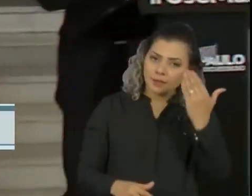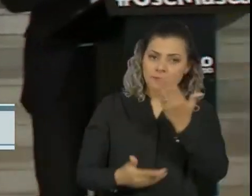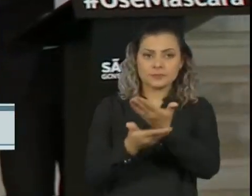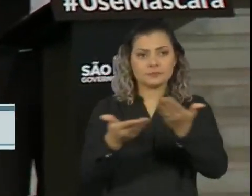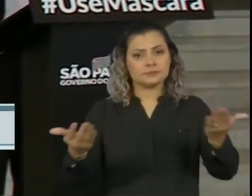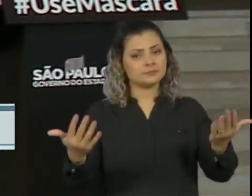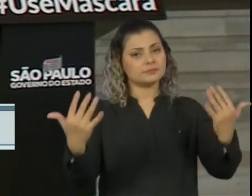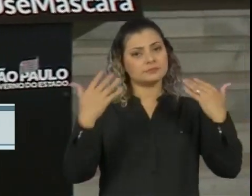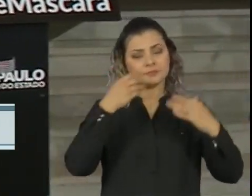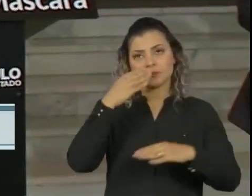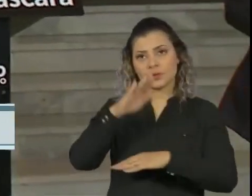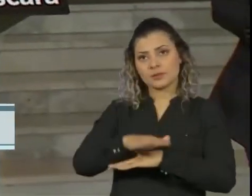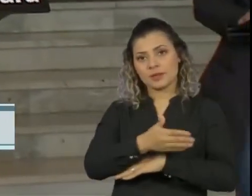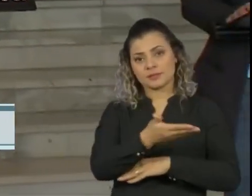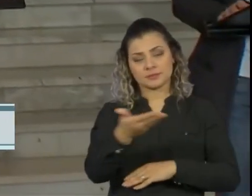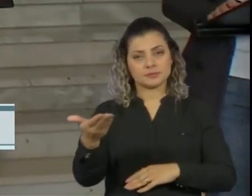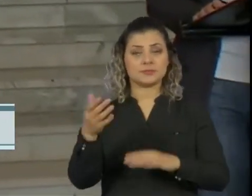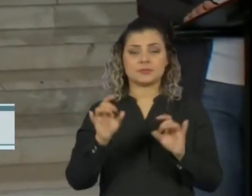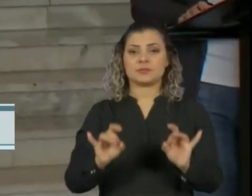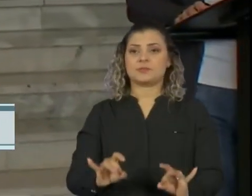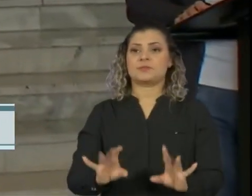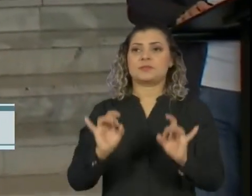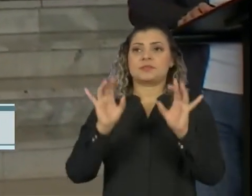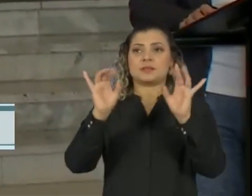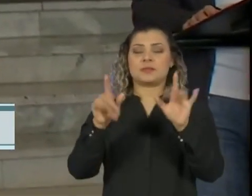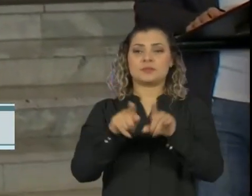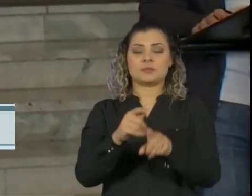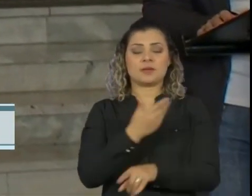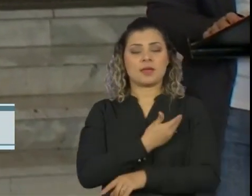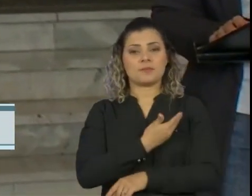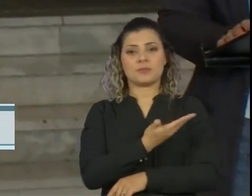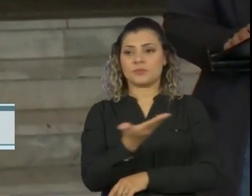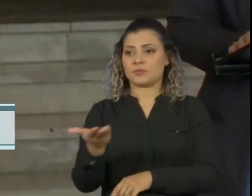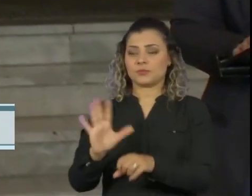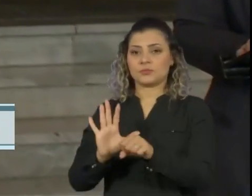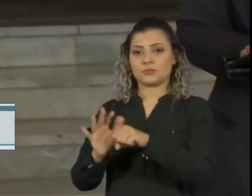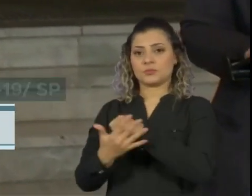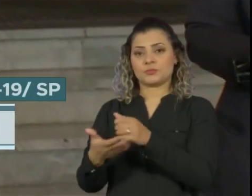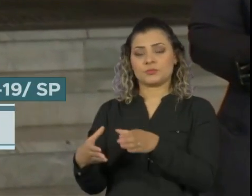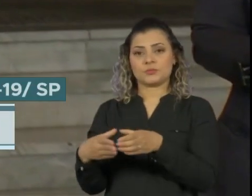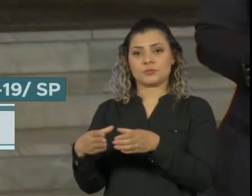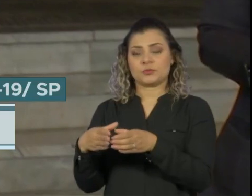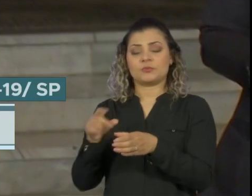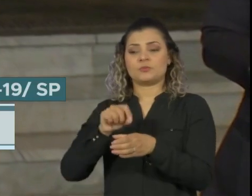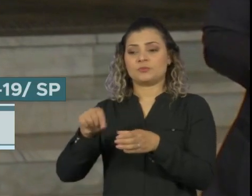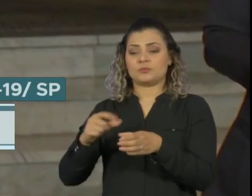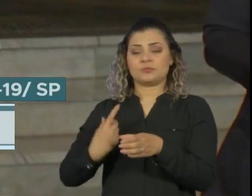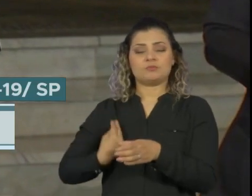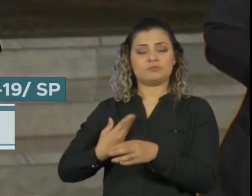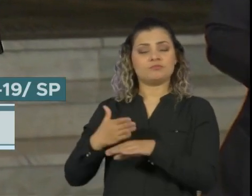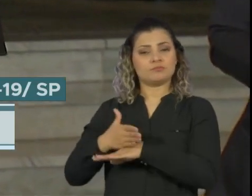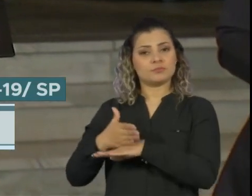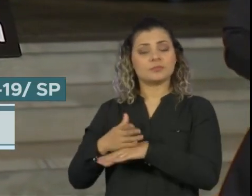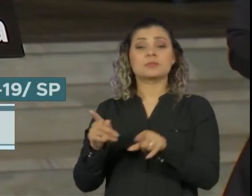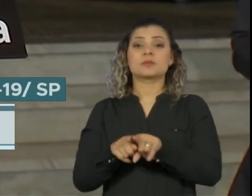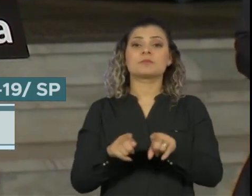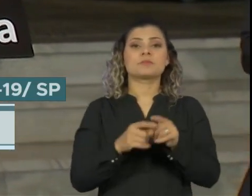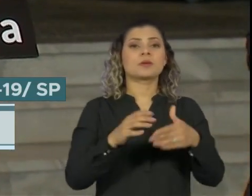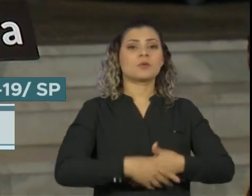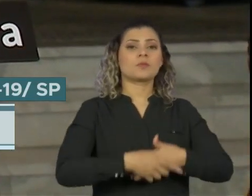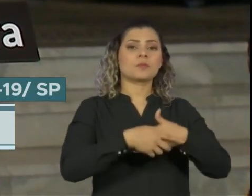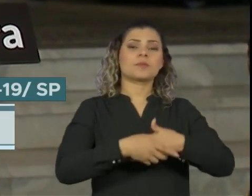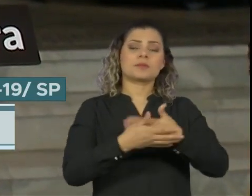presentes. Queria cumprimentar em especial os colegas do Centro de Contingência que estão aqui presentes e cumprimentar